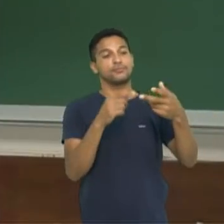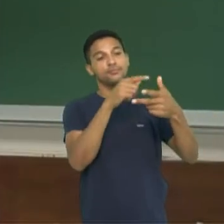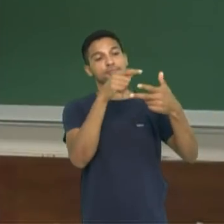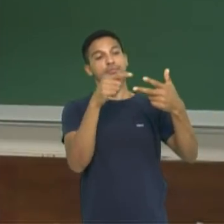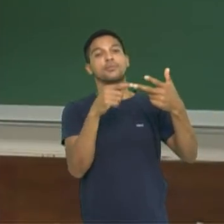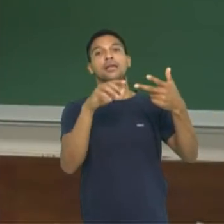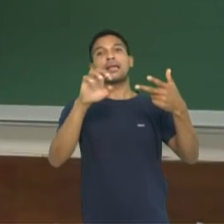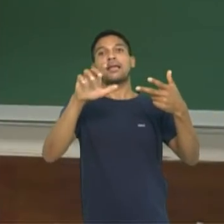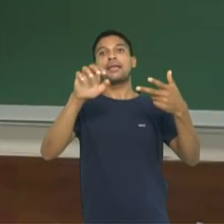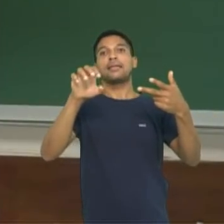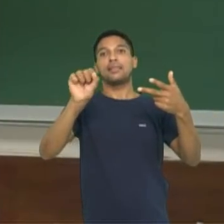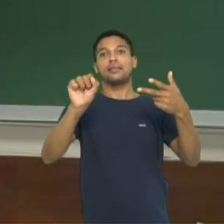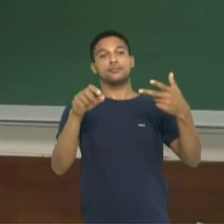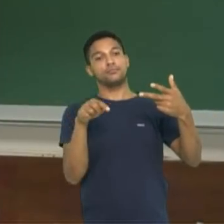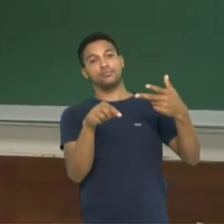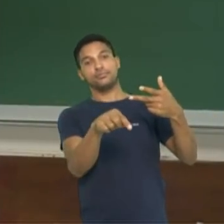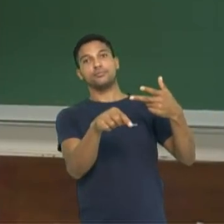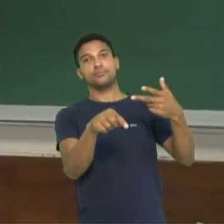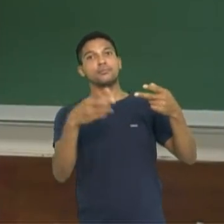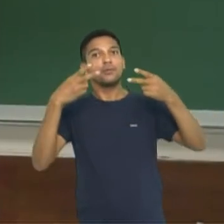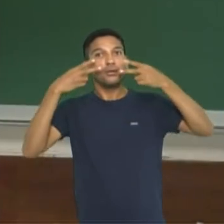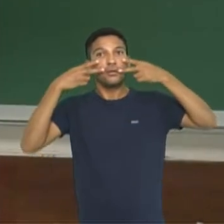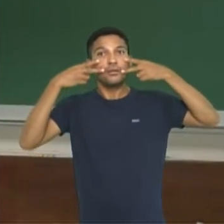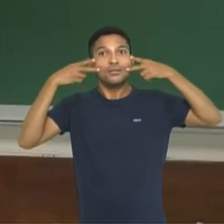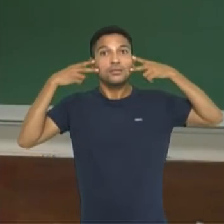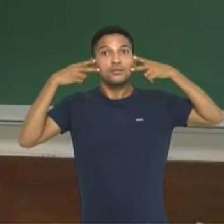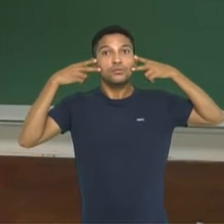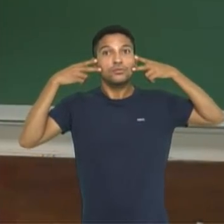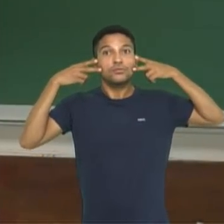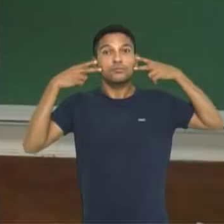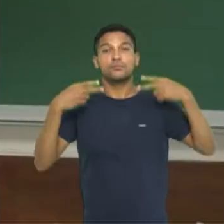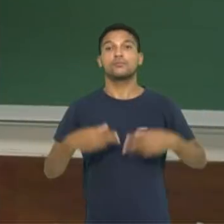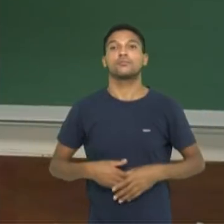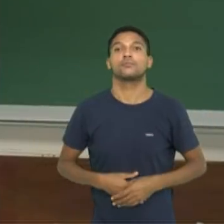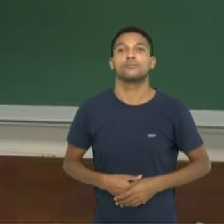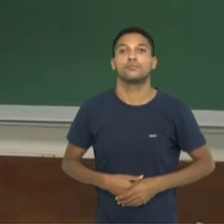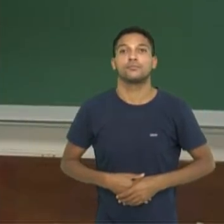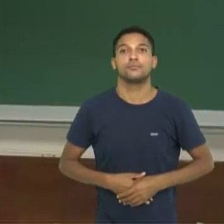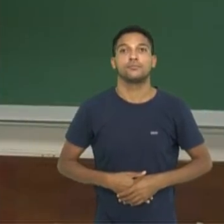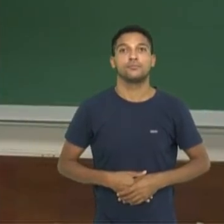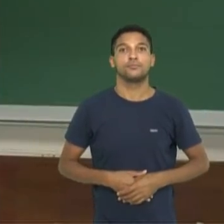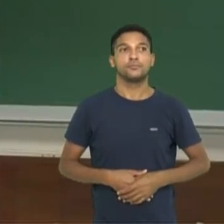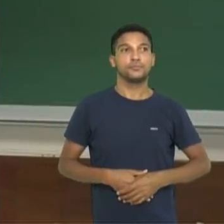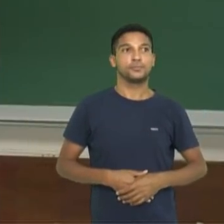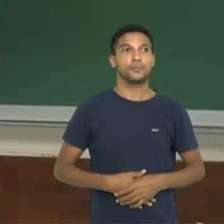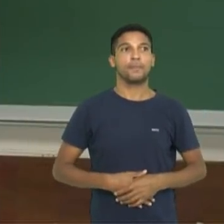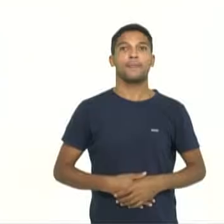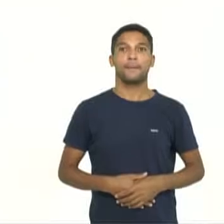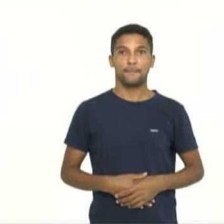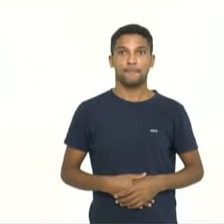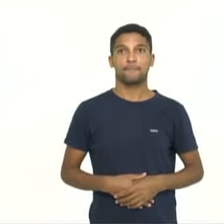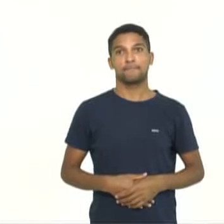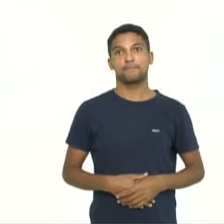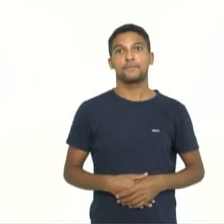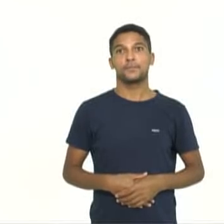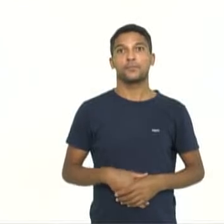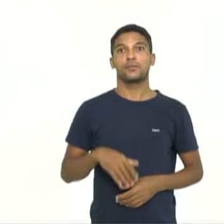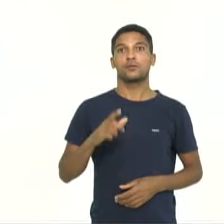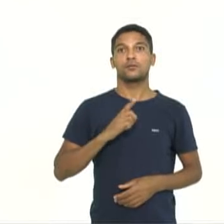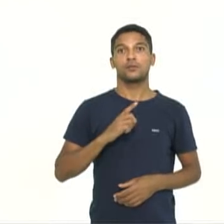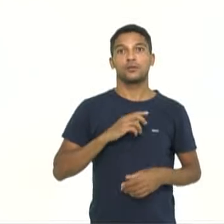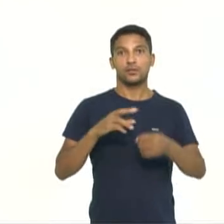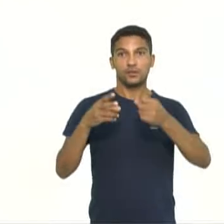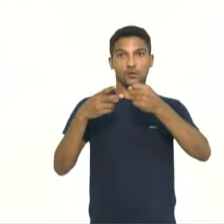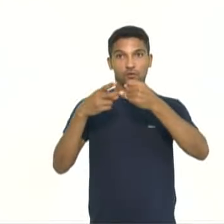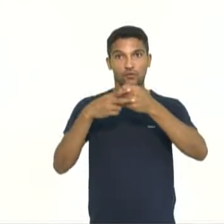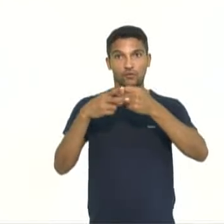né? Eles eram o dono da terra, agora não são mais, né, os donos da terra, infelizmente. Então, a gente tem ali o verbo ser